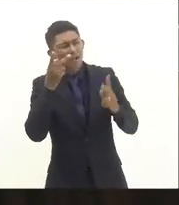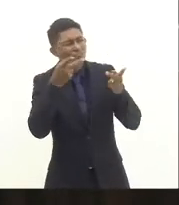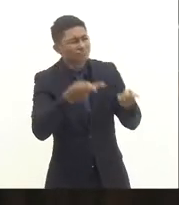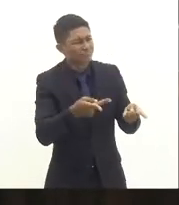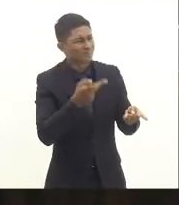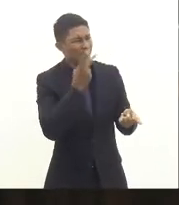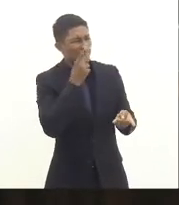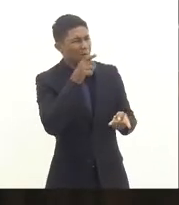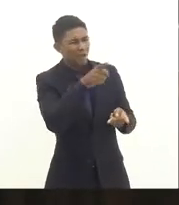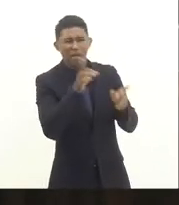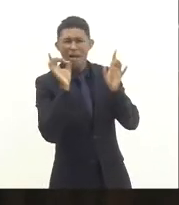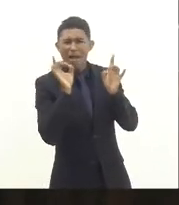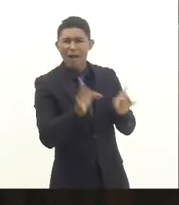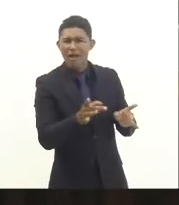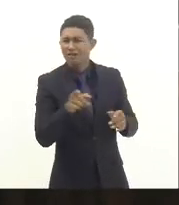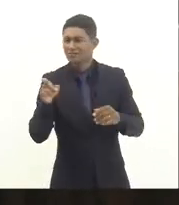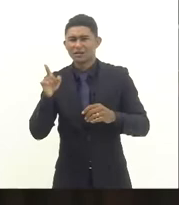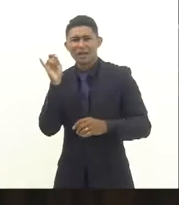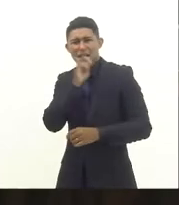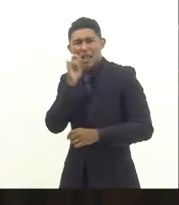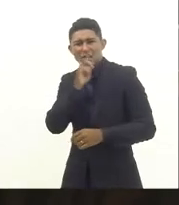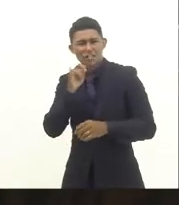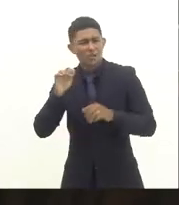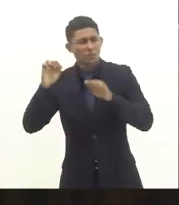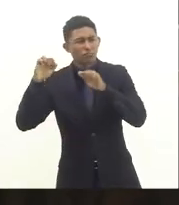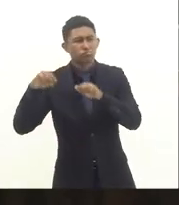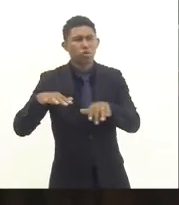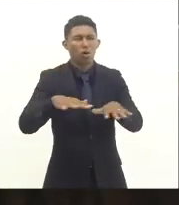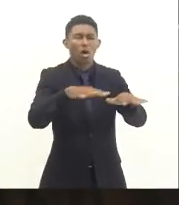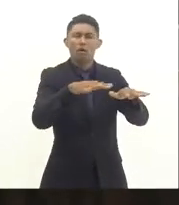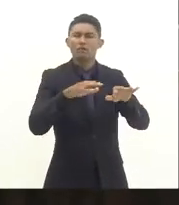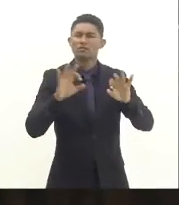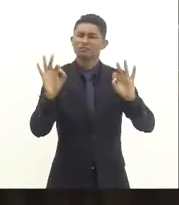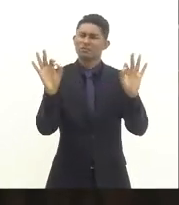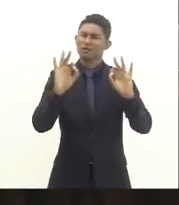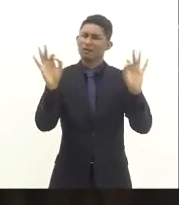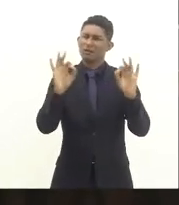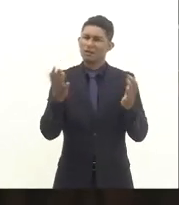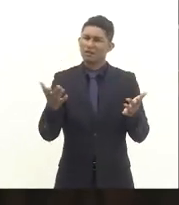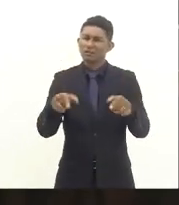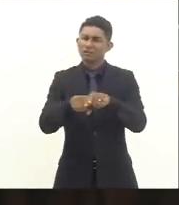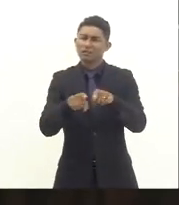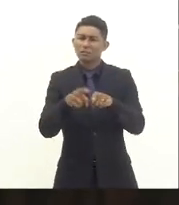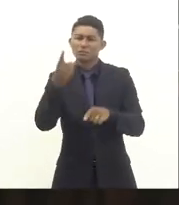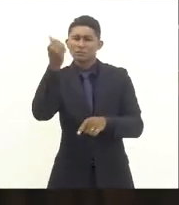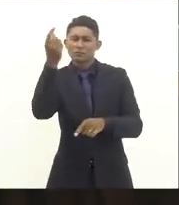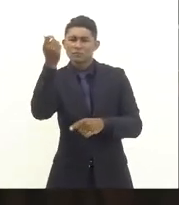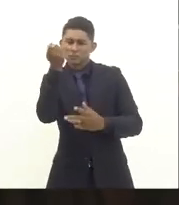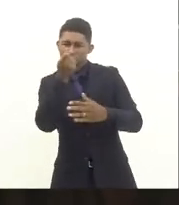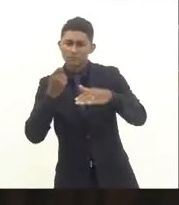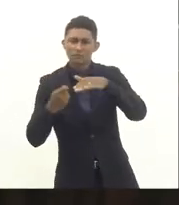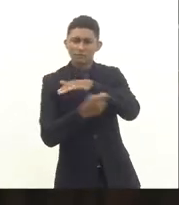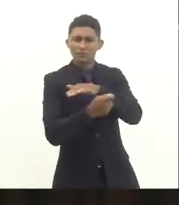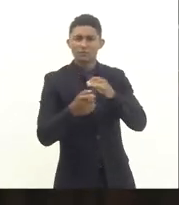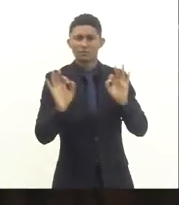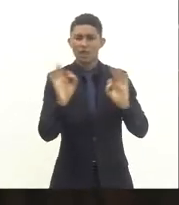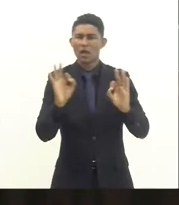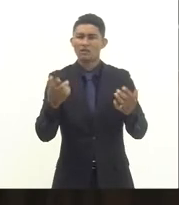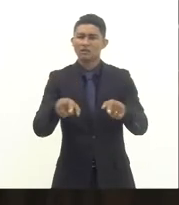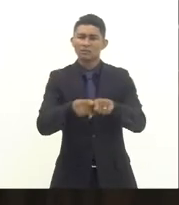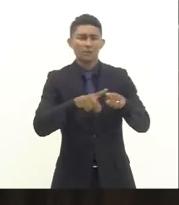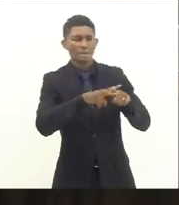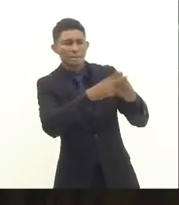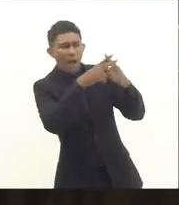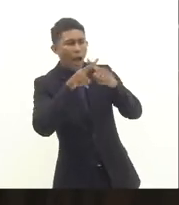abandonar o serviço de energia fora fora a falta do investimento nem o serviço de